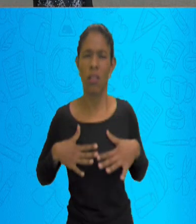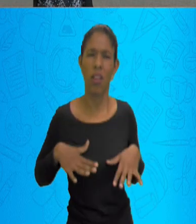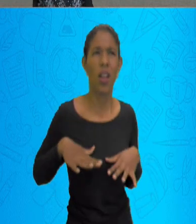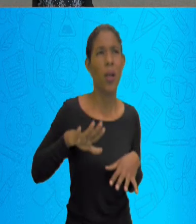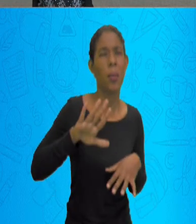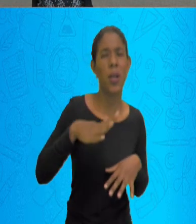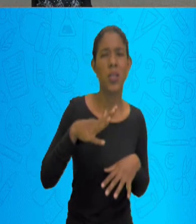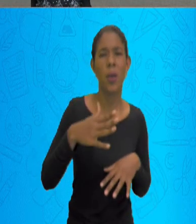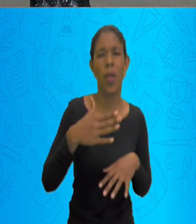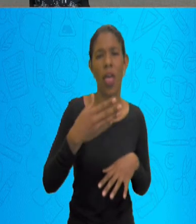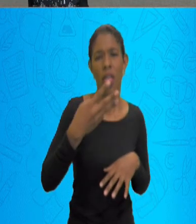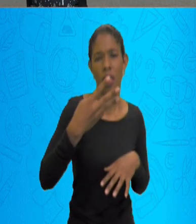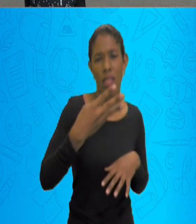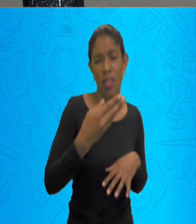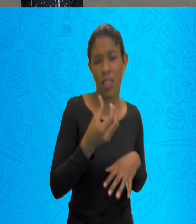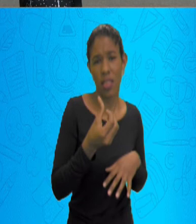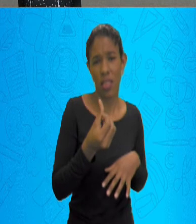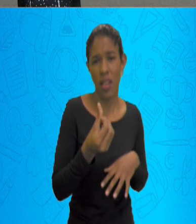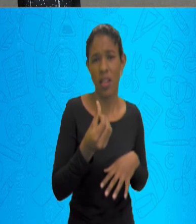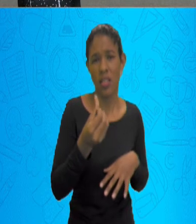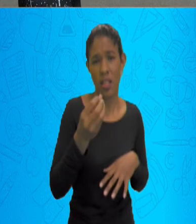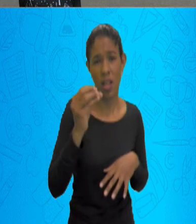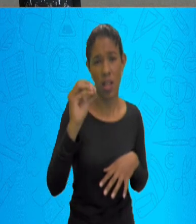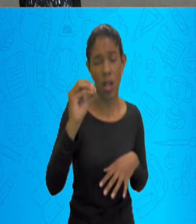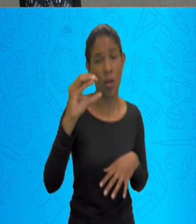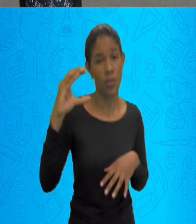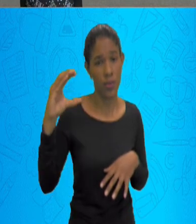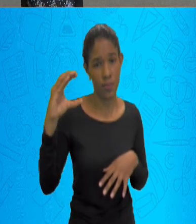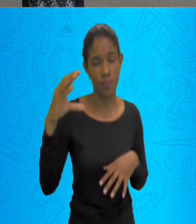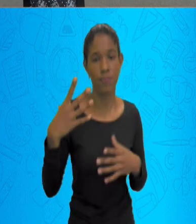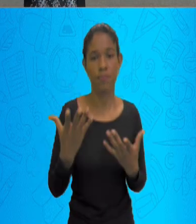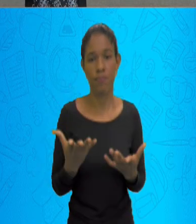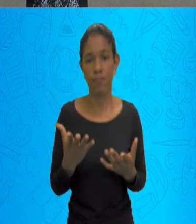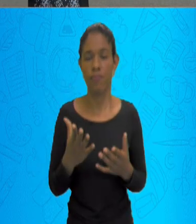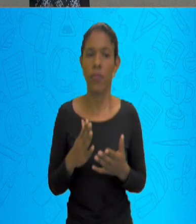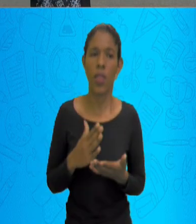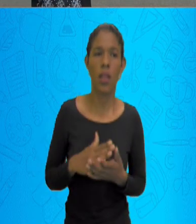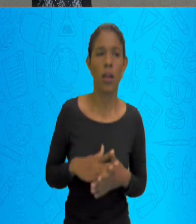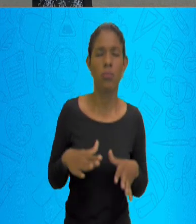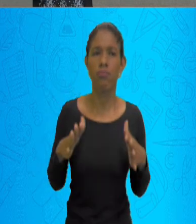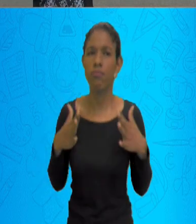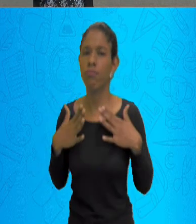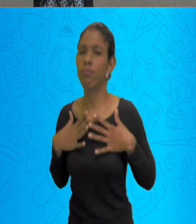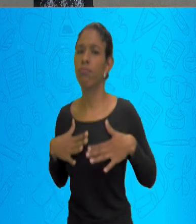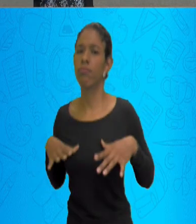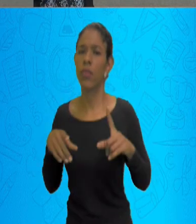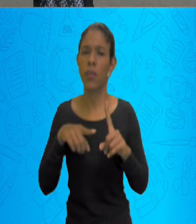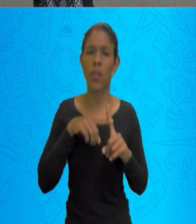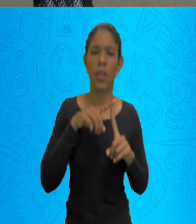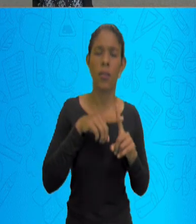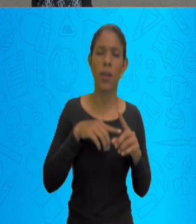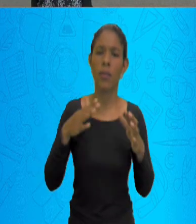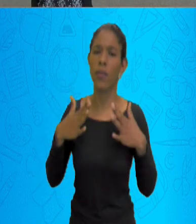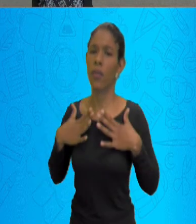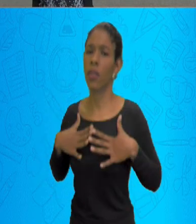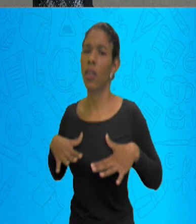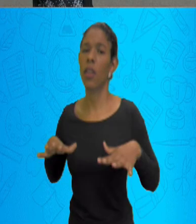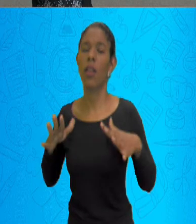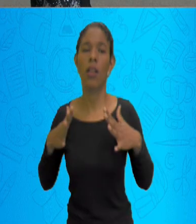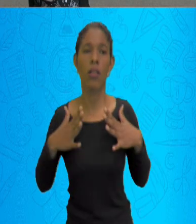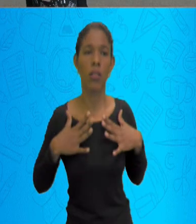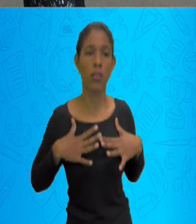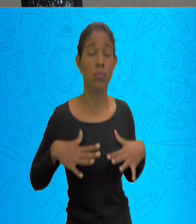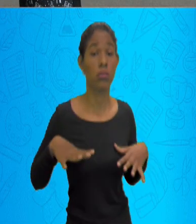36,5, é aceitável. Se a temperatura ela é estável e aceitável, nós não estamos em